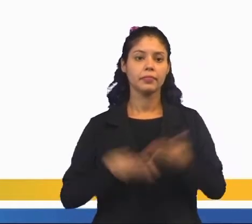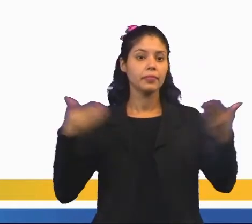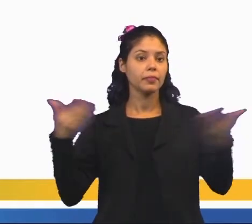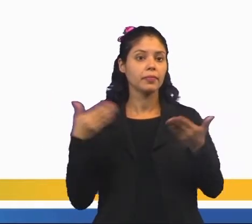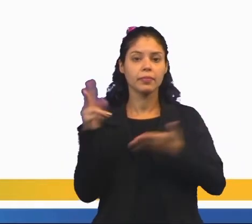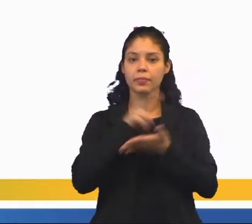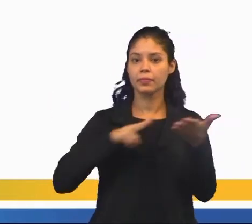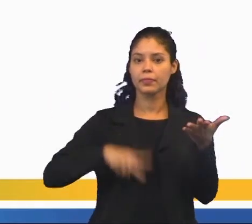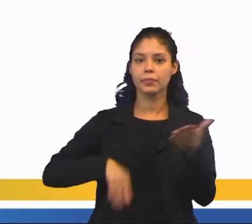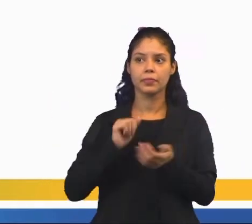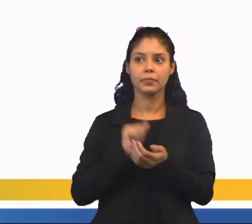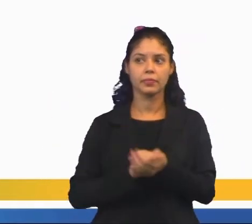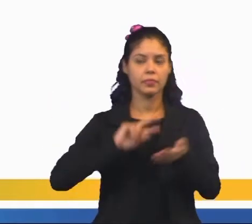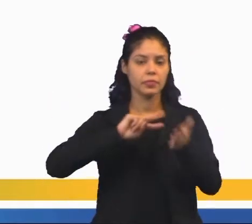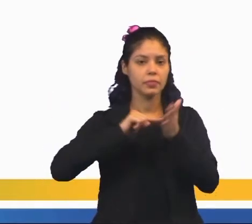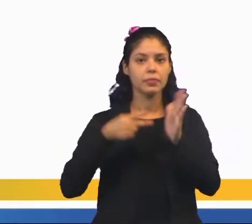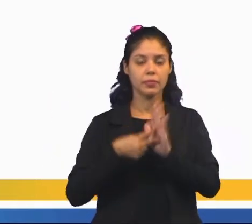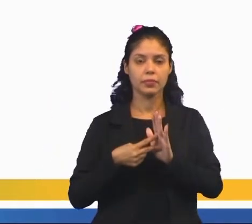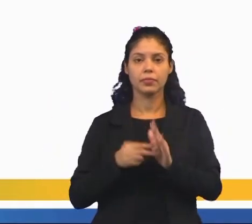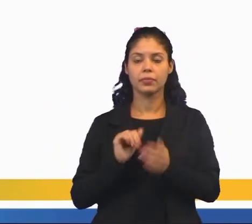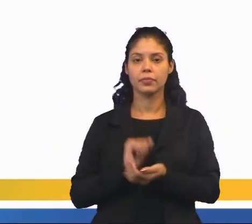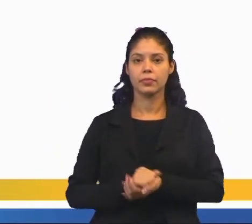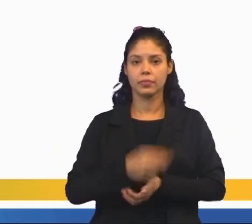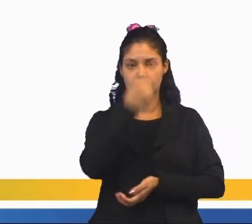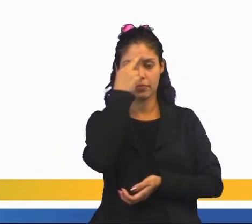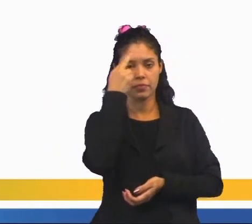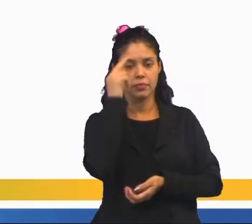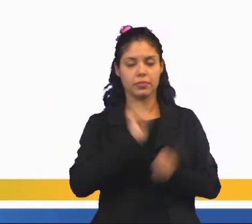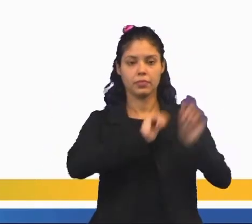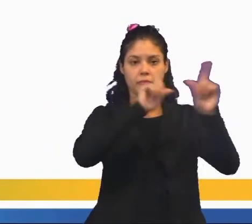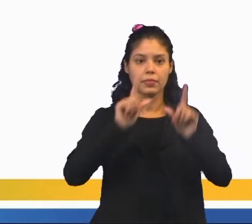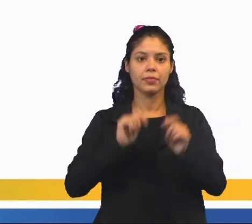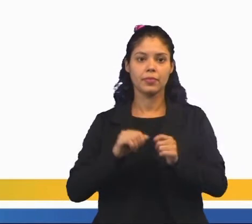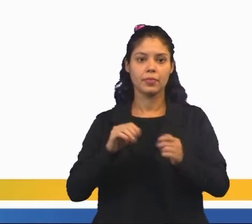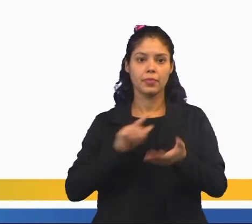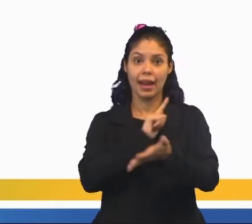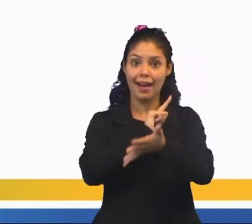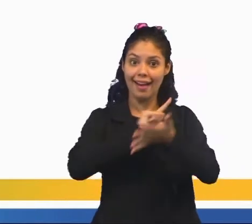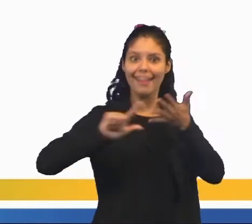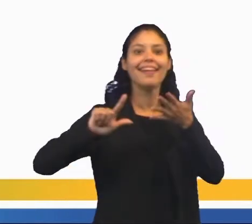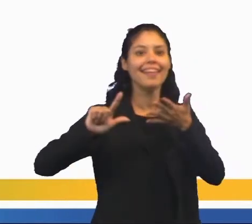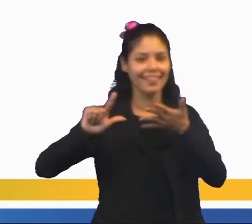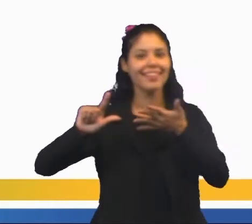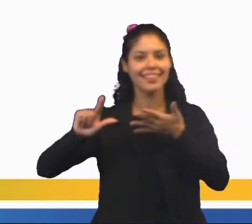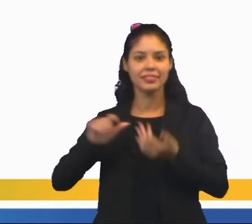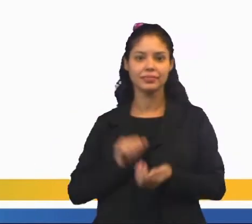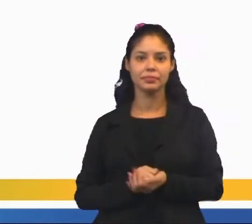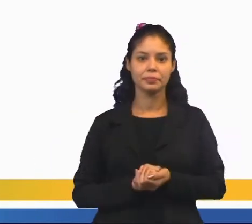Agora, leia a história em quadrinhos. Tá limpo!